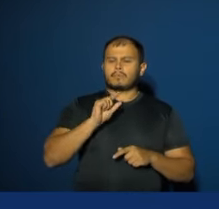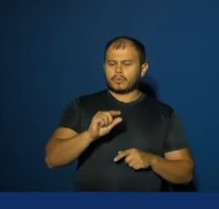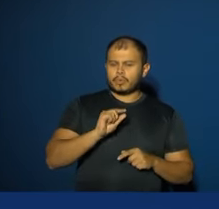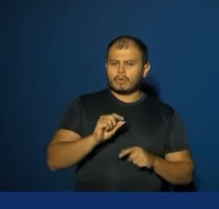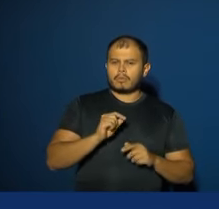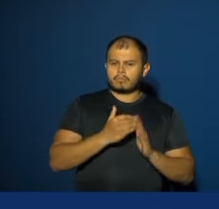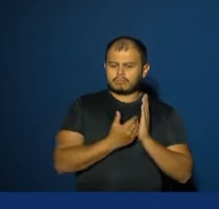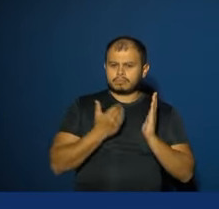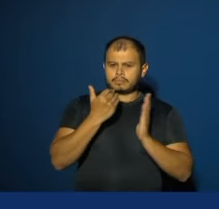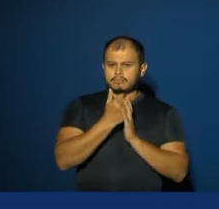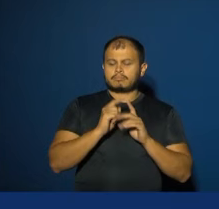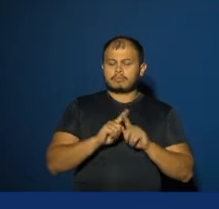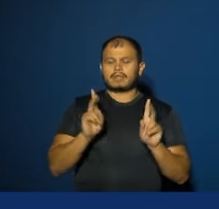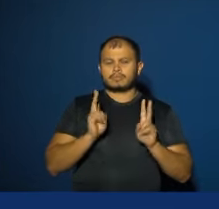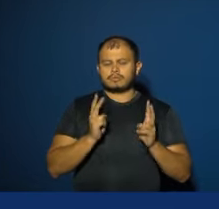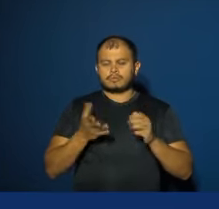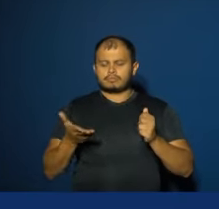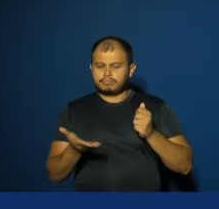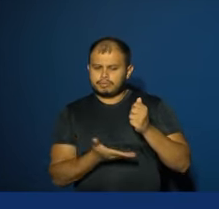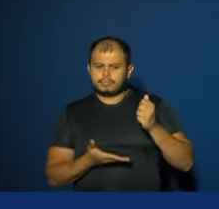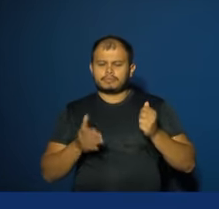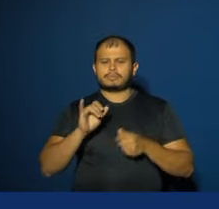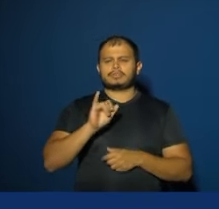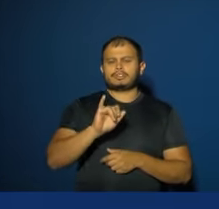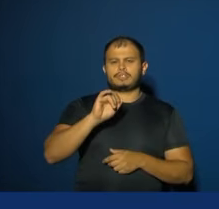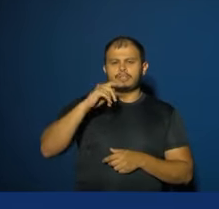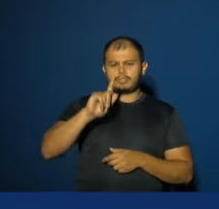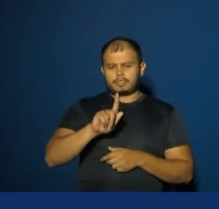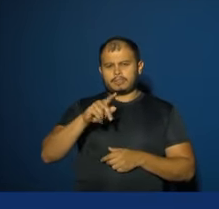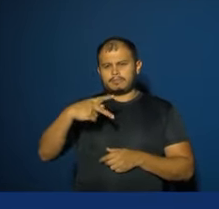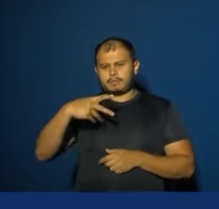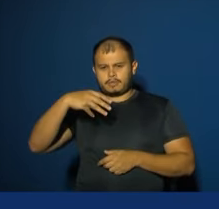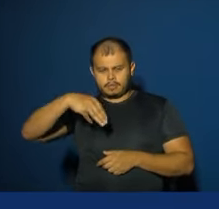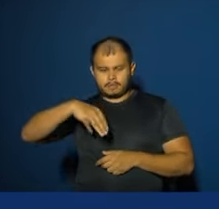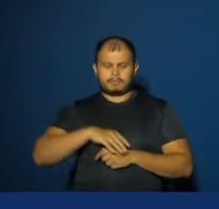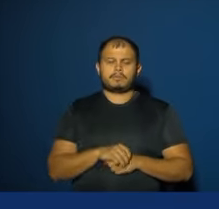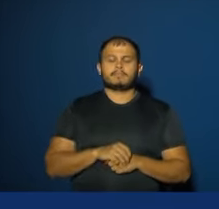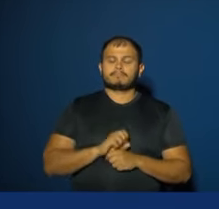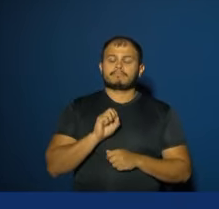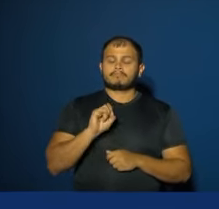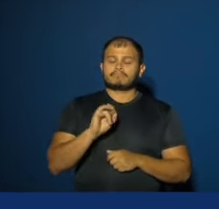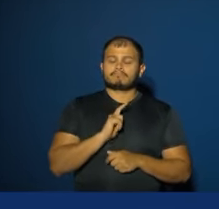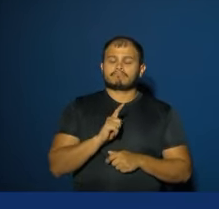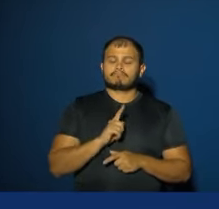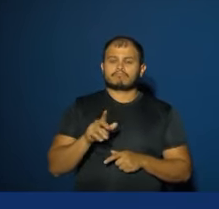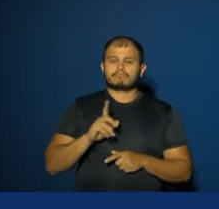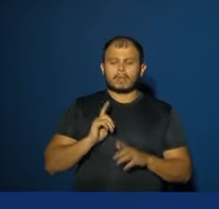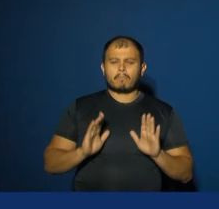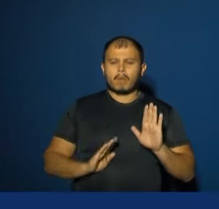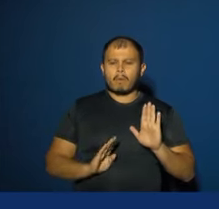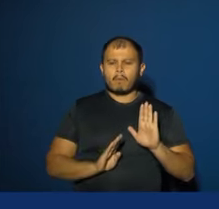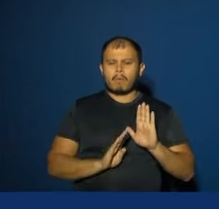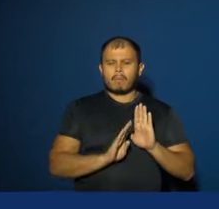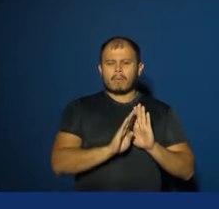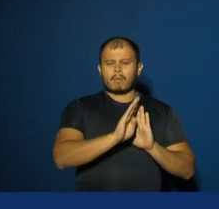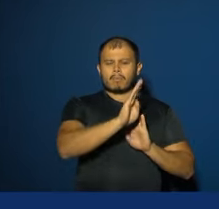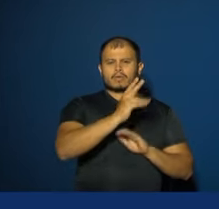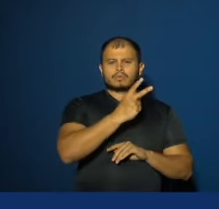transmissão, mas ainda abaixo do IGPM. Os encargos setoriais, eles cresceram absurdos